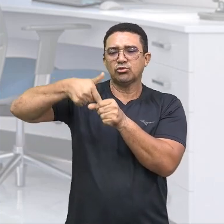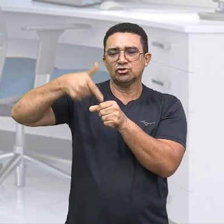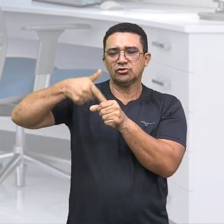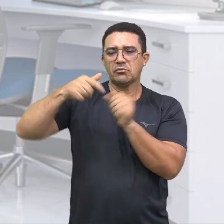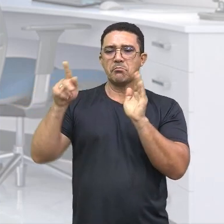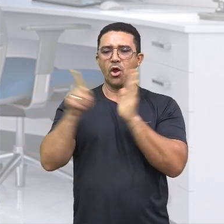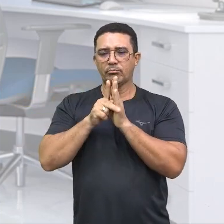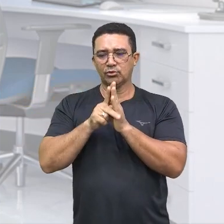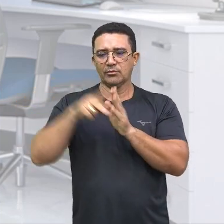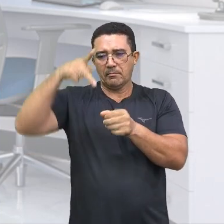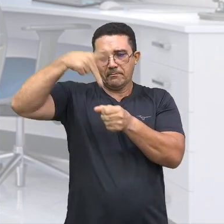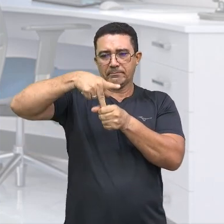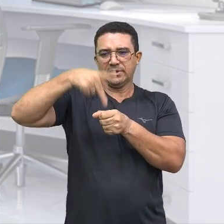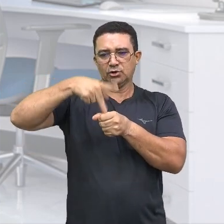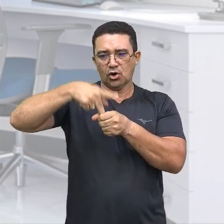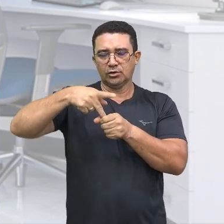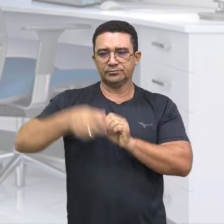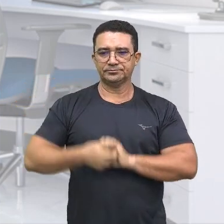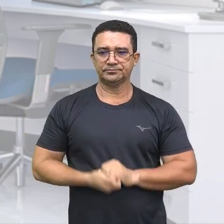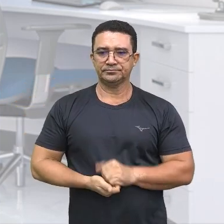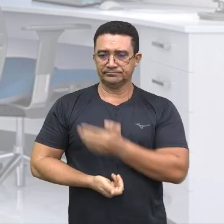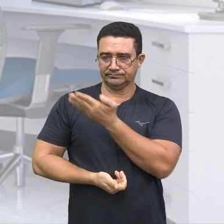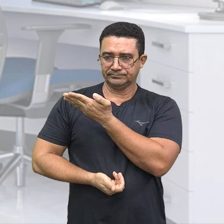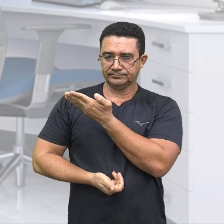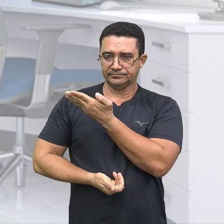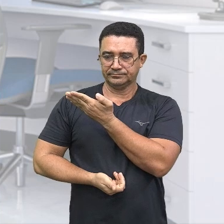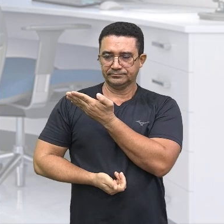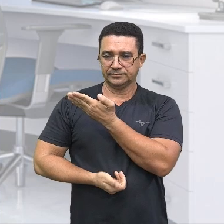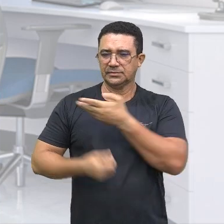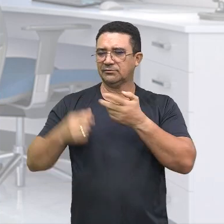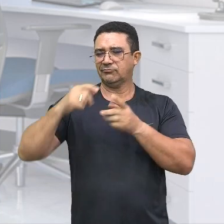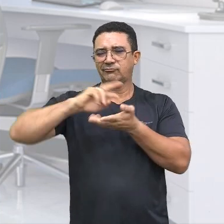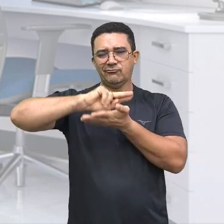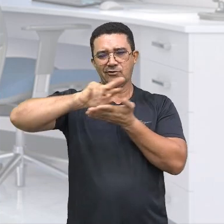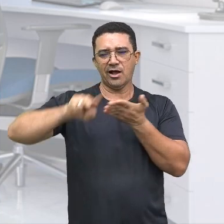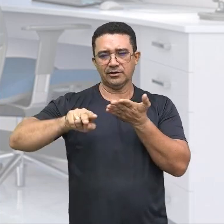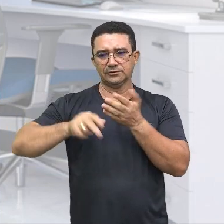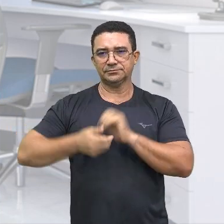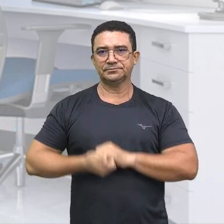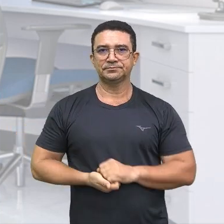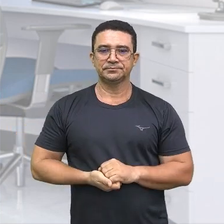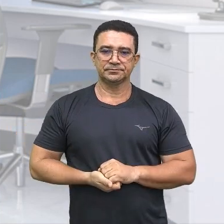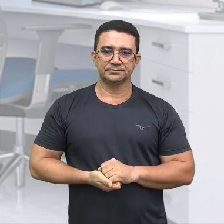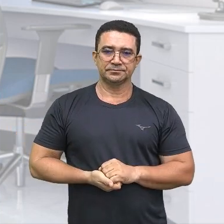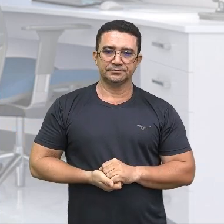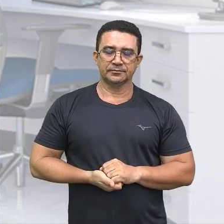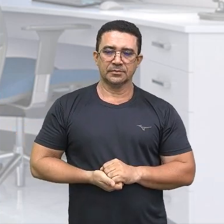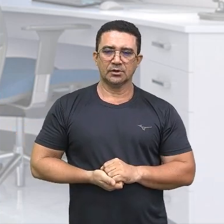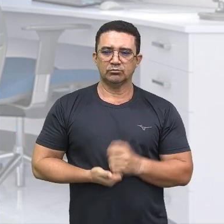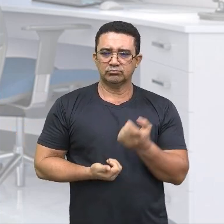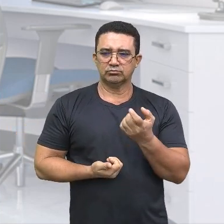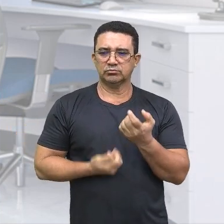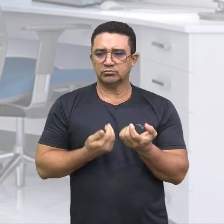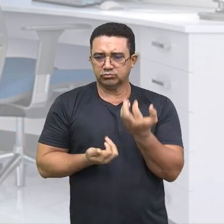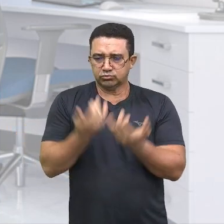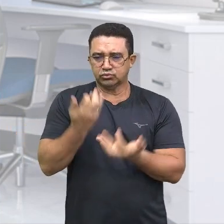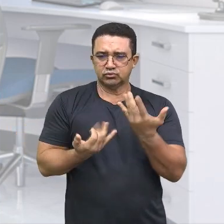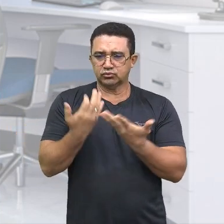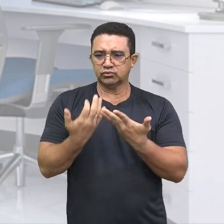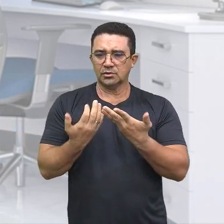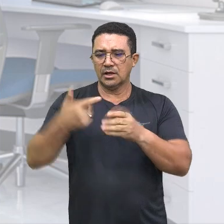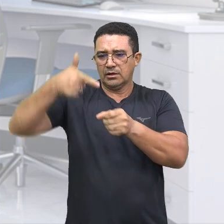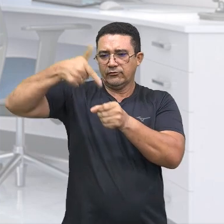que é o nosso gás de cozinha, óleo diesel e muitos outros subprodutos. E a queima desses combustíveis